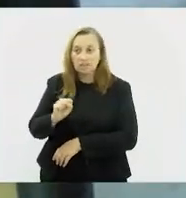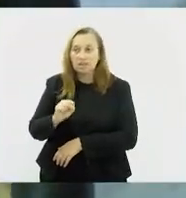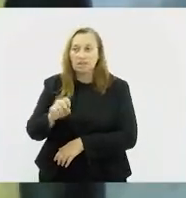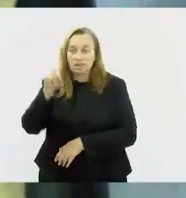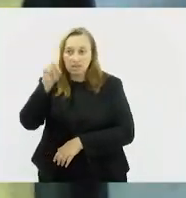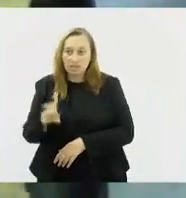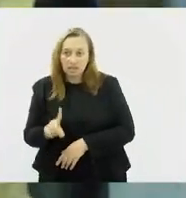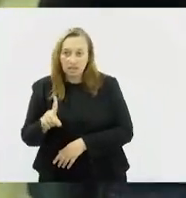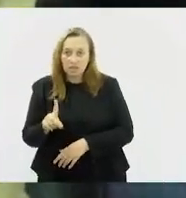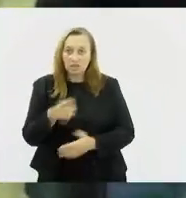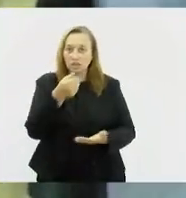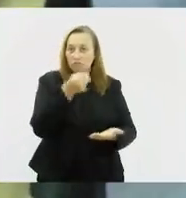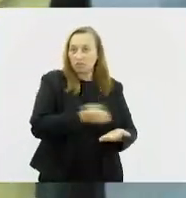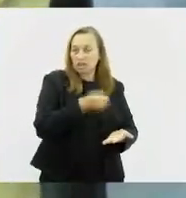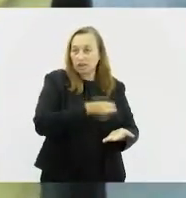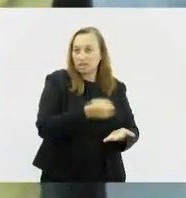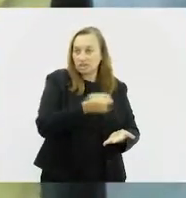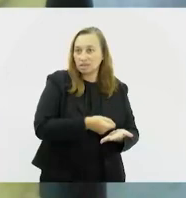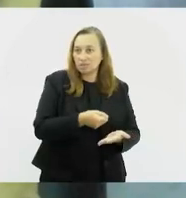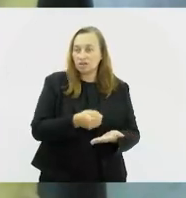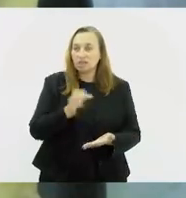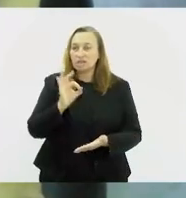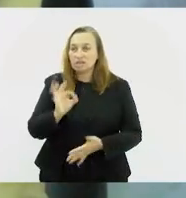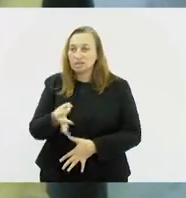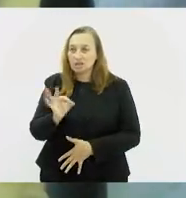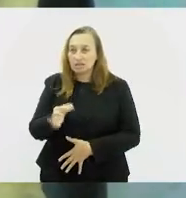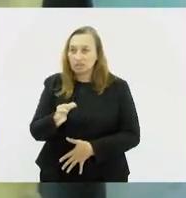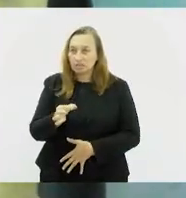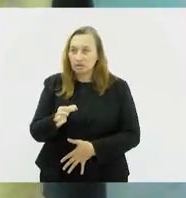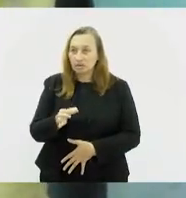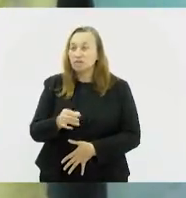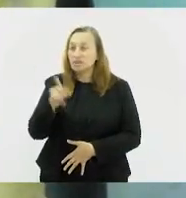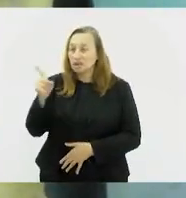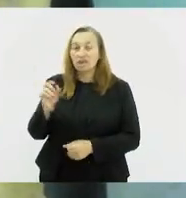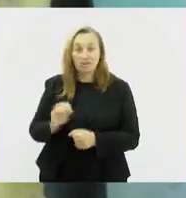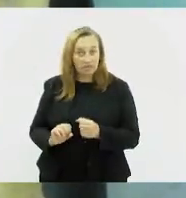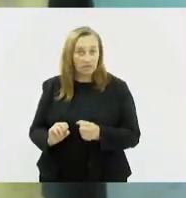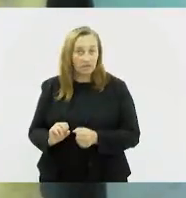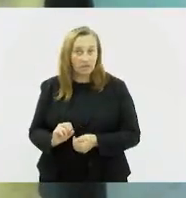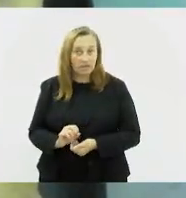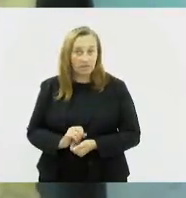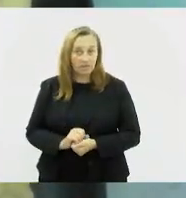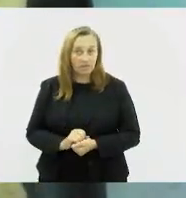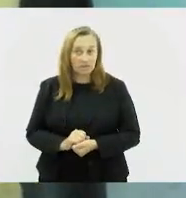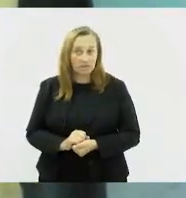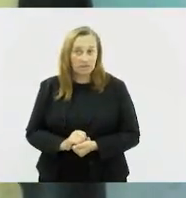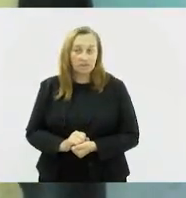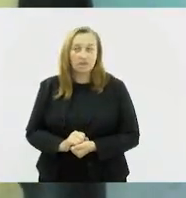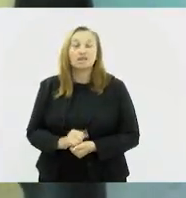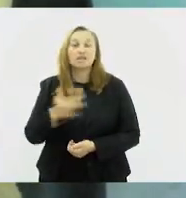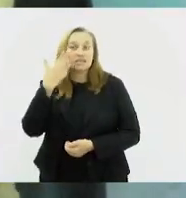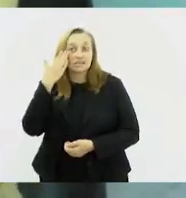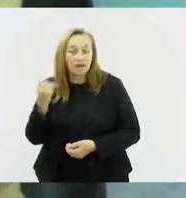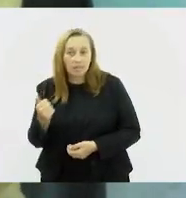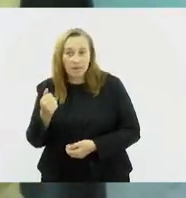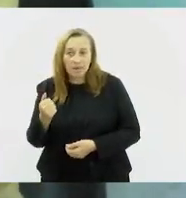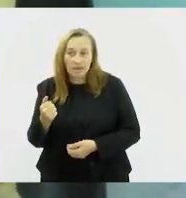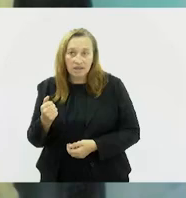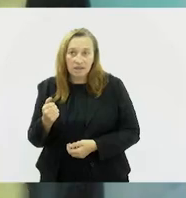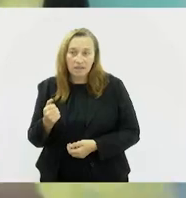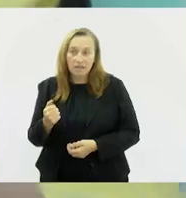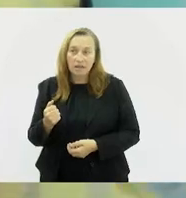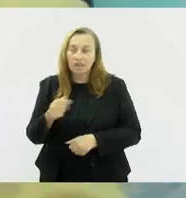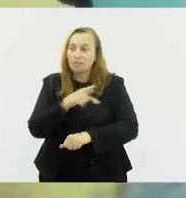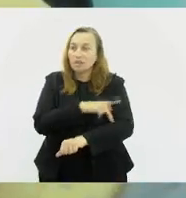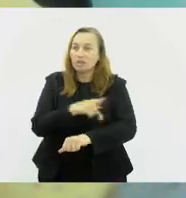e deveres, porque é exatamente isso que ela fez, esse repto. Então, é saber. E o princípio da pedagogia